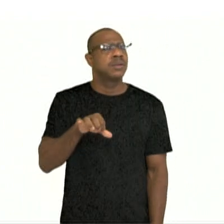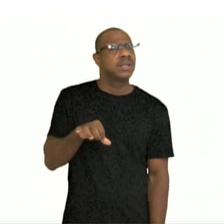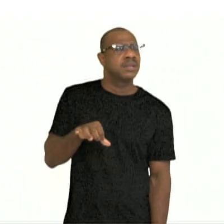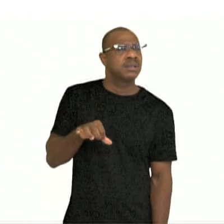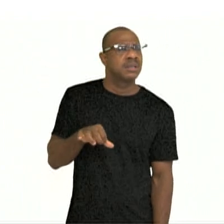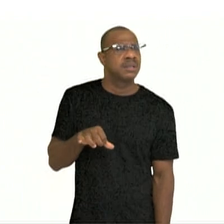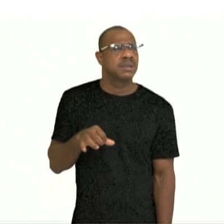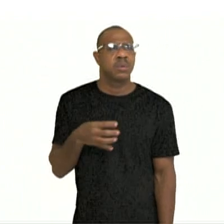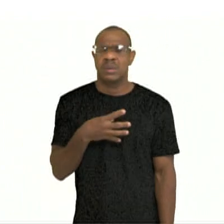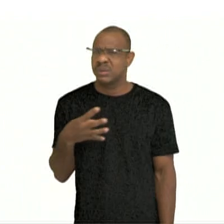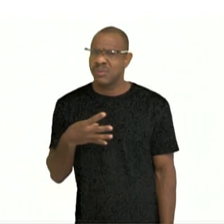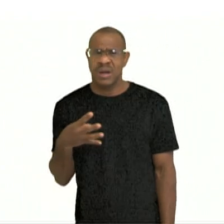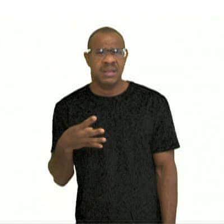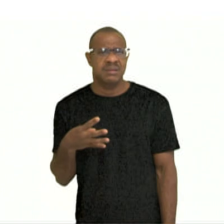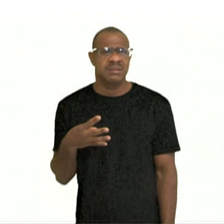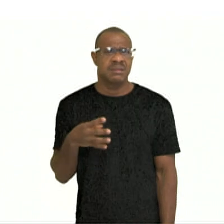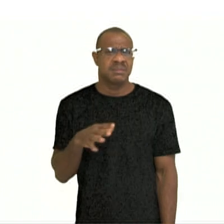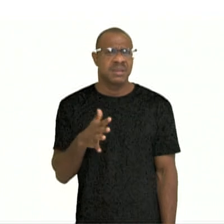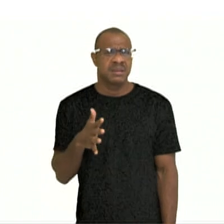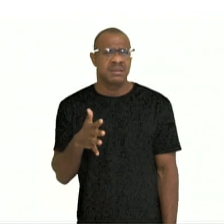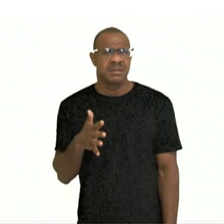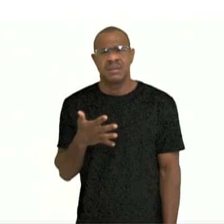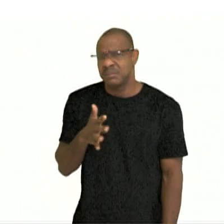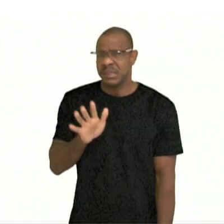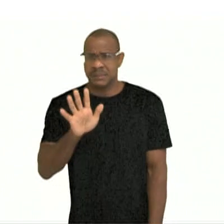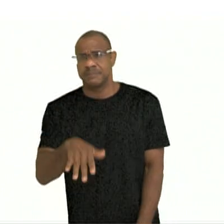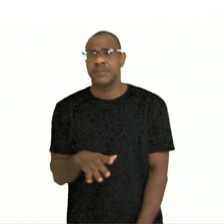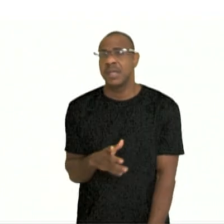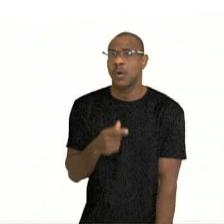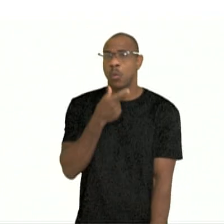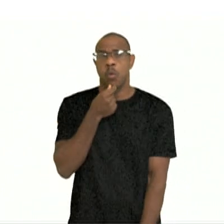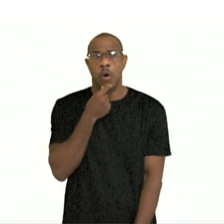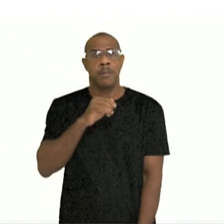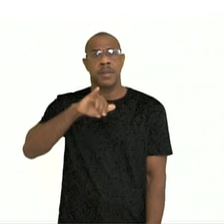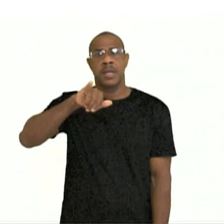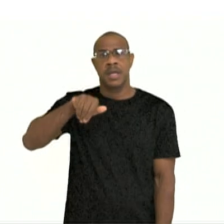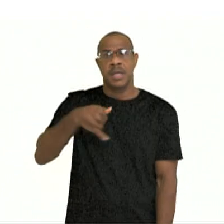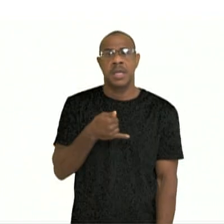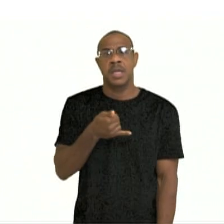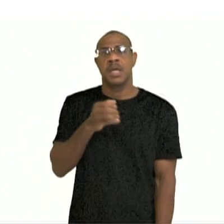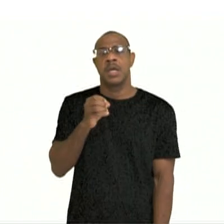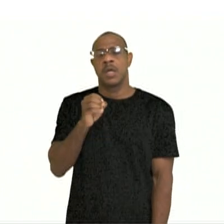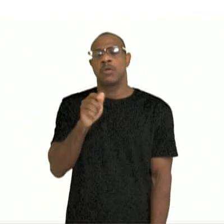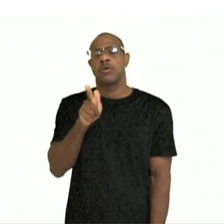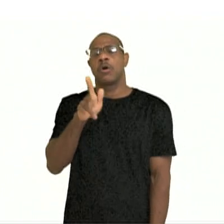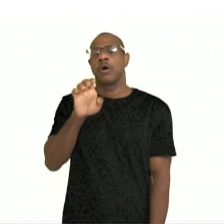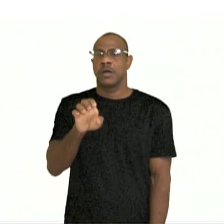um concerto chamado Direta Já. Então, eram várias